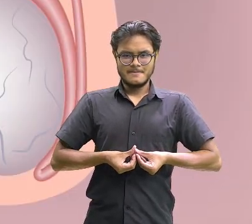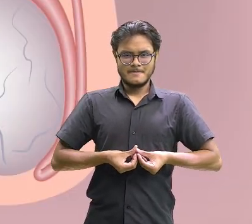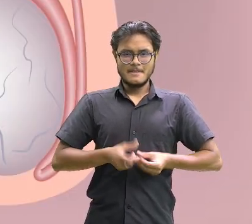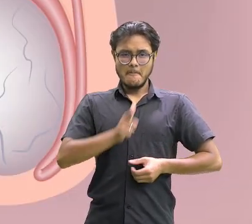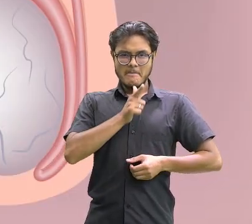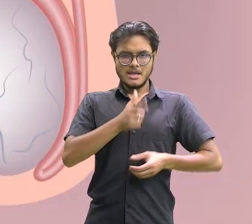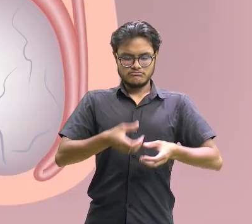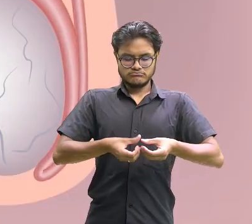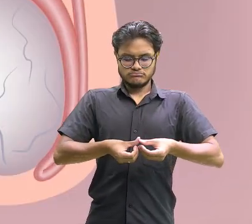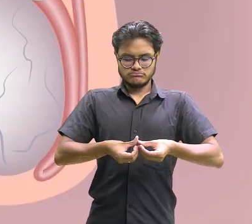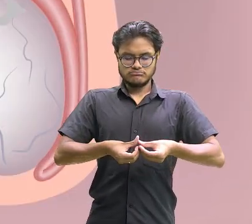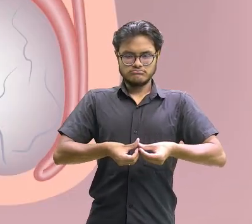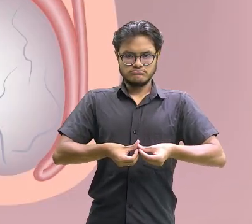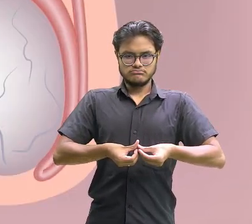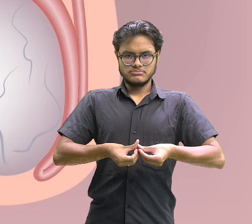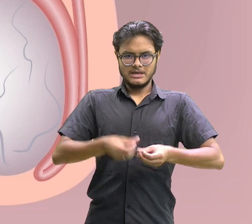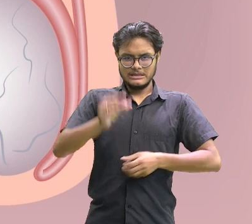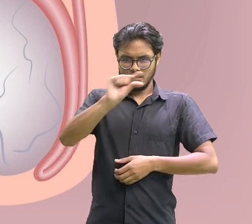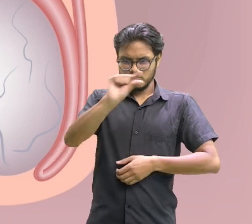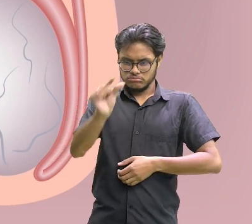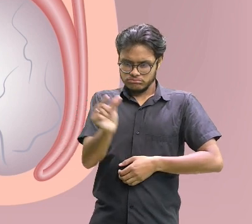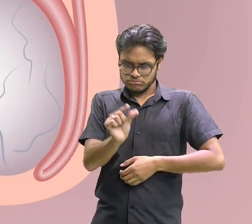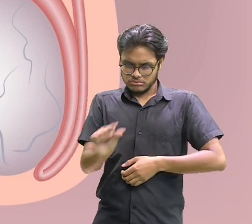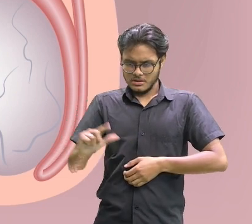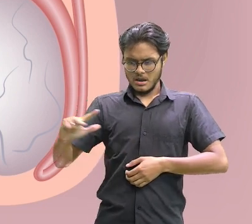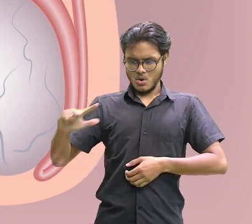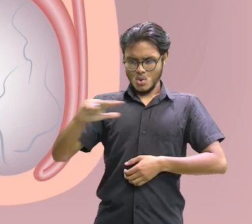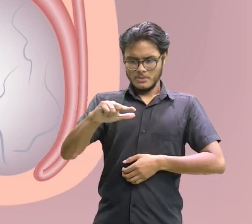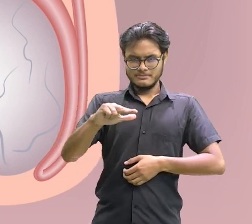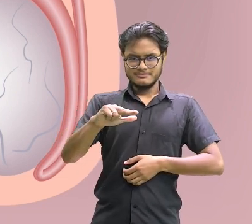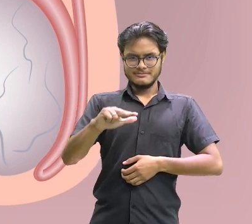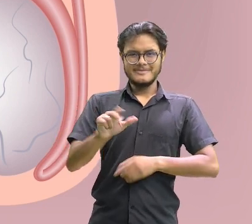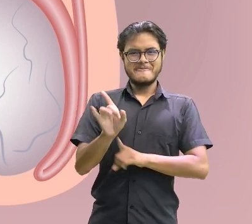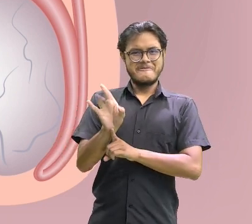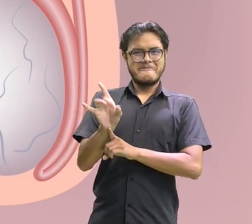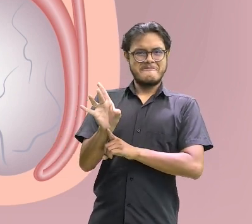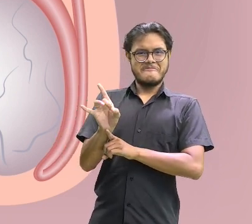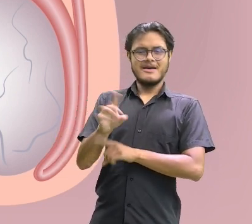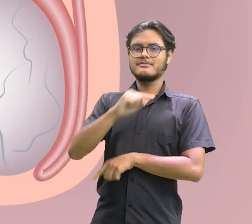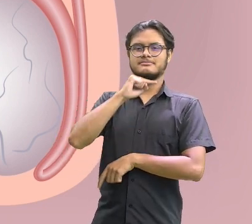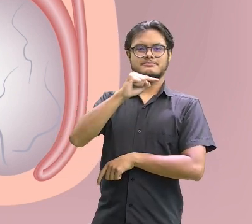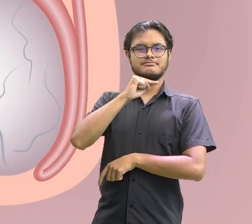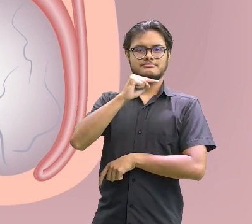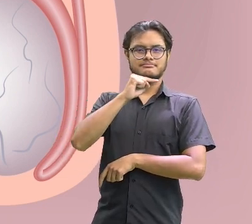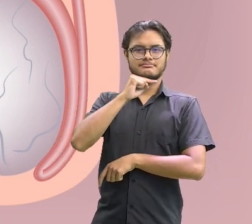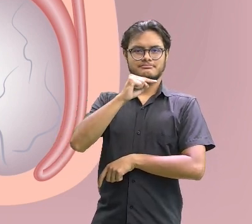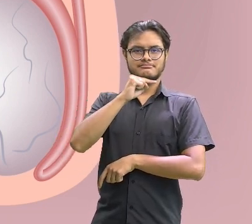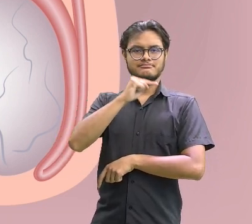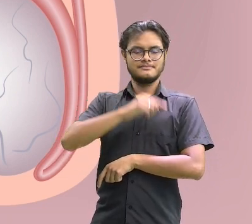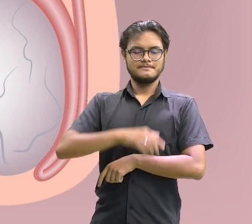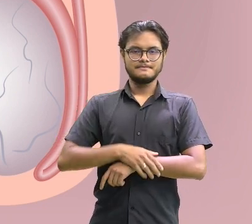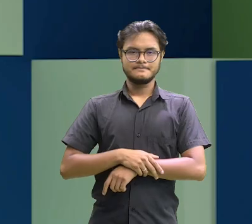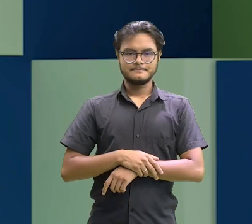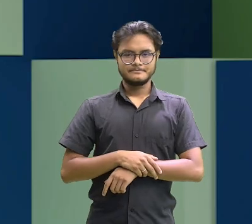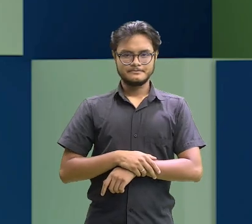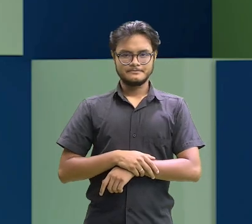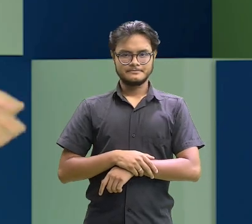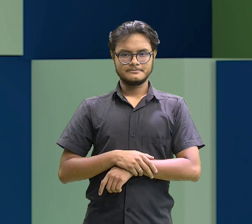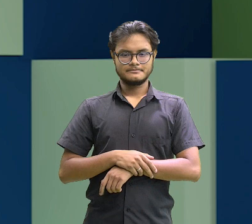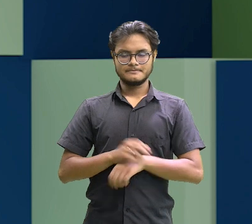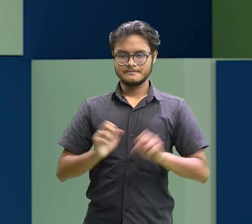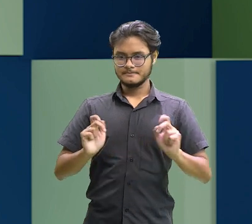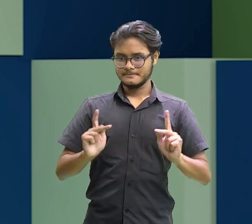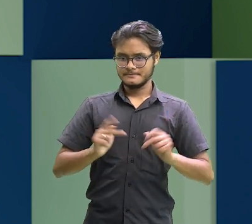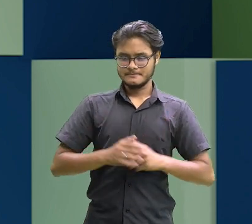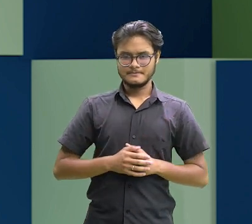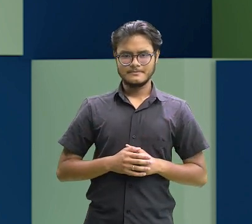dos ductos canais deferentes, então você está vendo aí, né? Responsável pelo transporte do espermatozoide para as outras